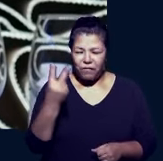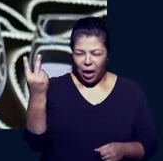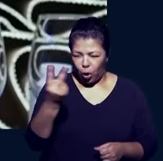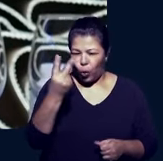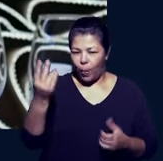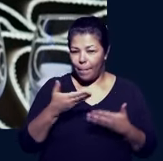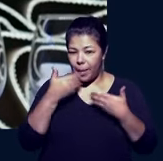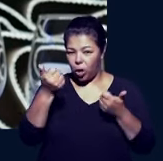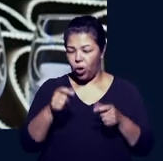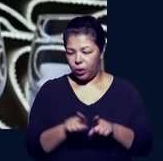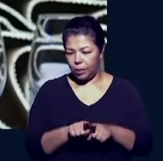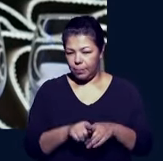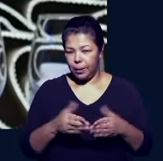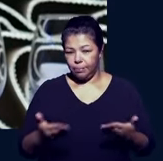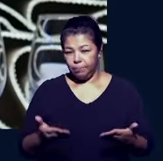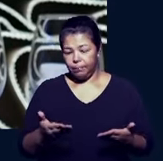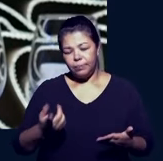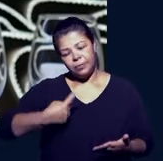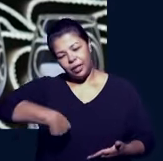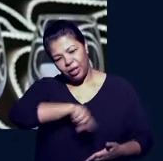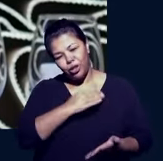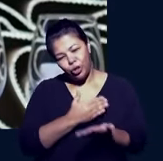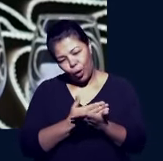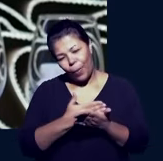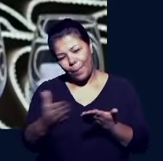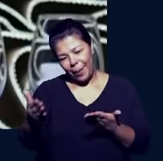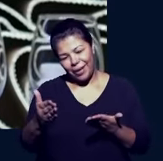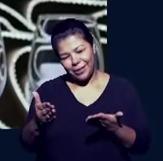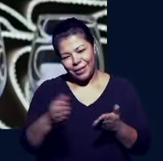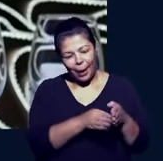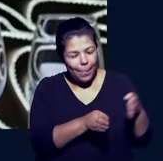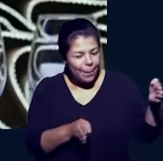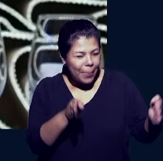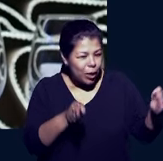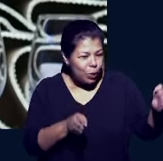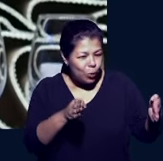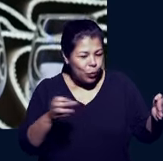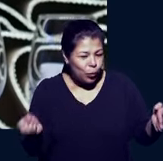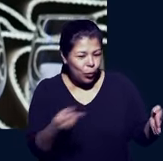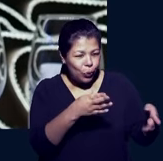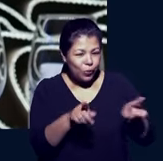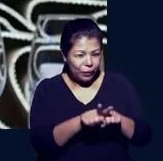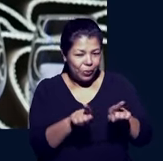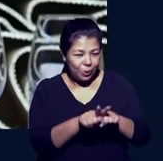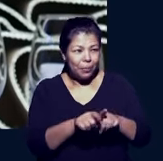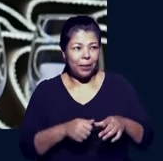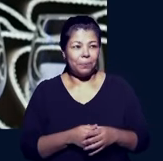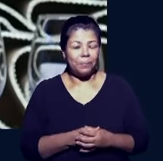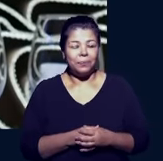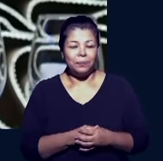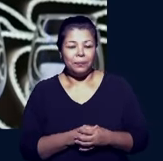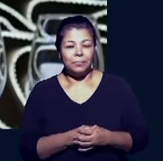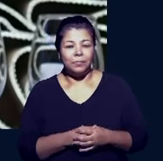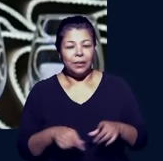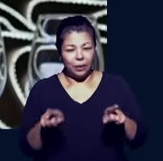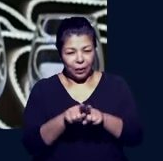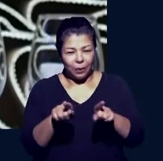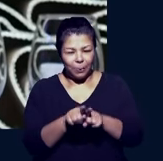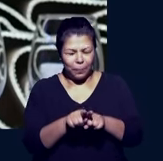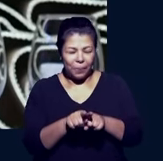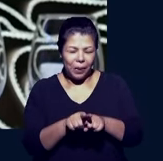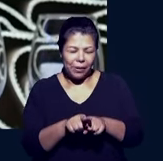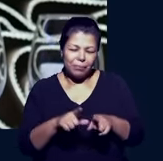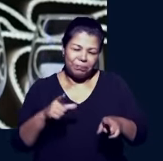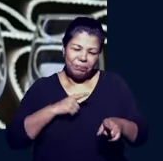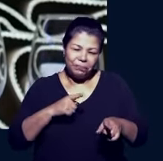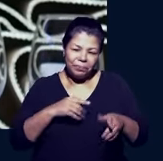hoje então é eu acho que a gente começa um ciclo novo em relação ao crédito acho que falta principalmente as linhas de longo prazo eh